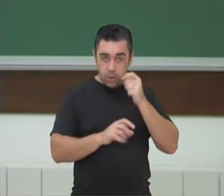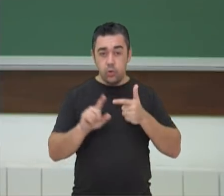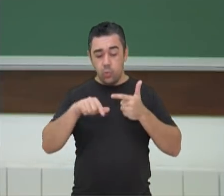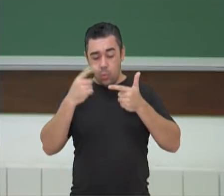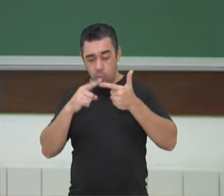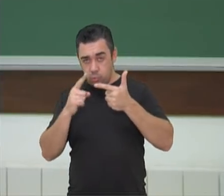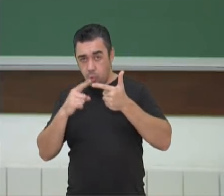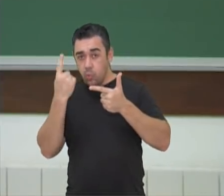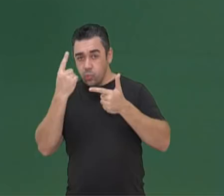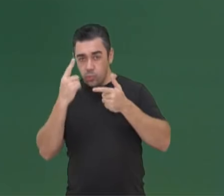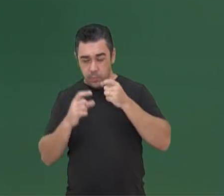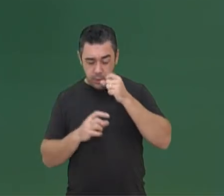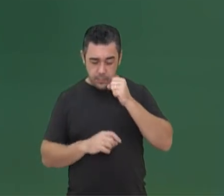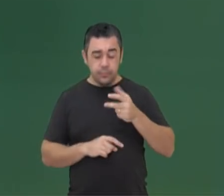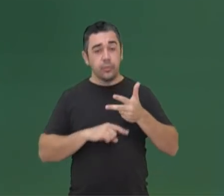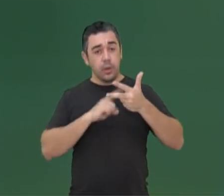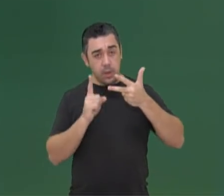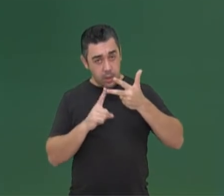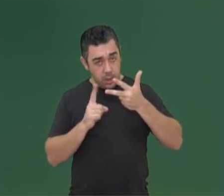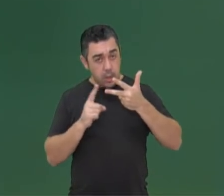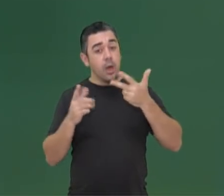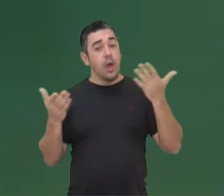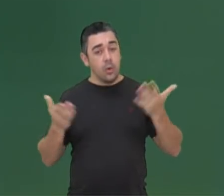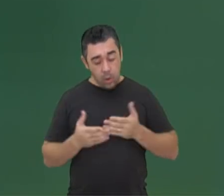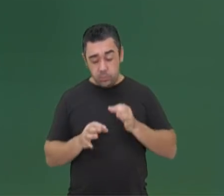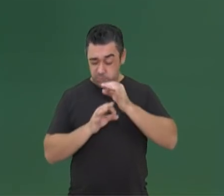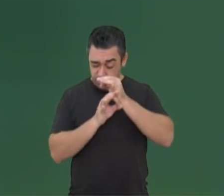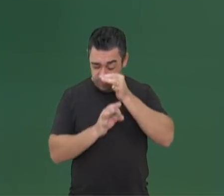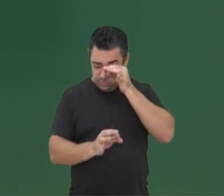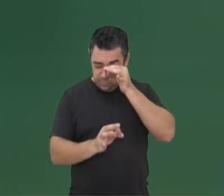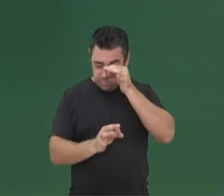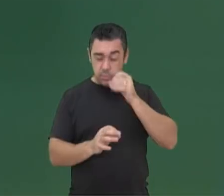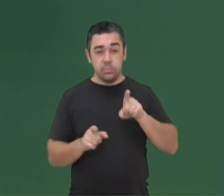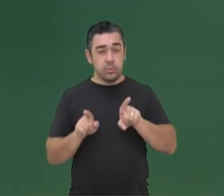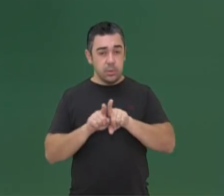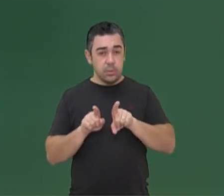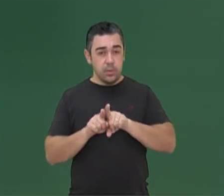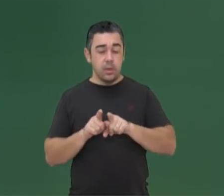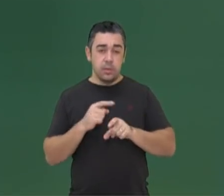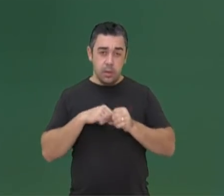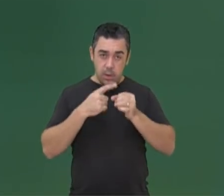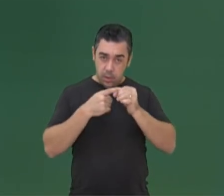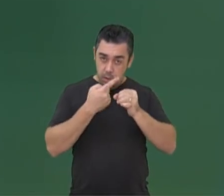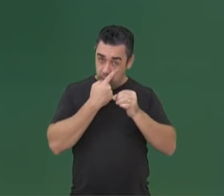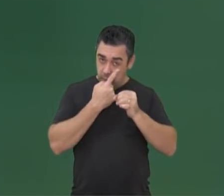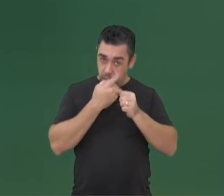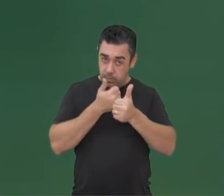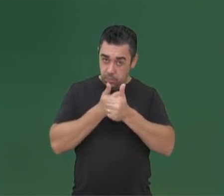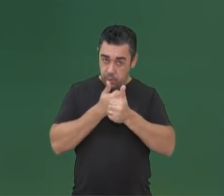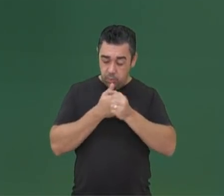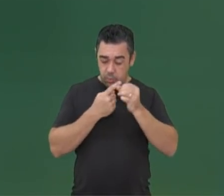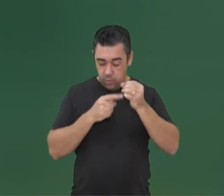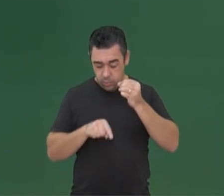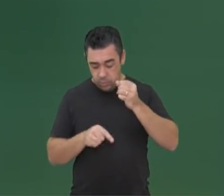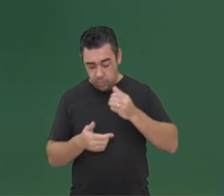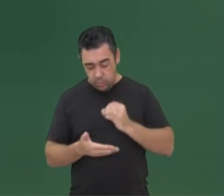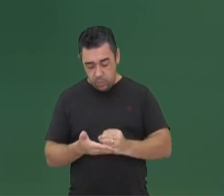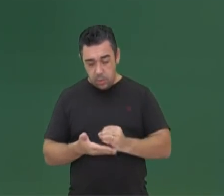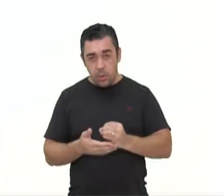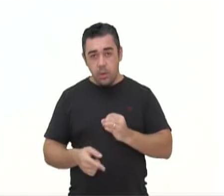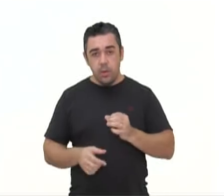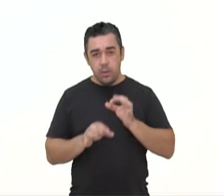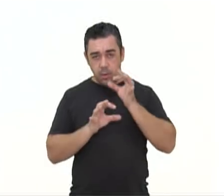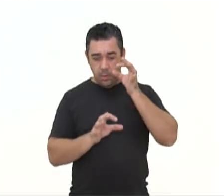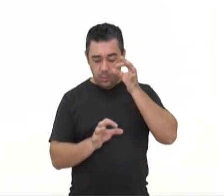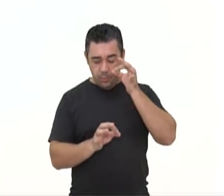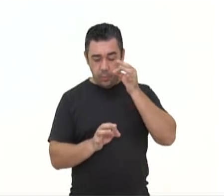uma lente e de Robert Hooke, novamente, duas lentes, uma objetiva e uma ocular, ajustadas nas